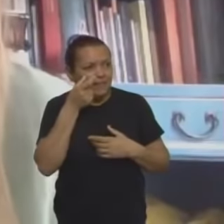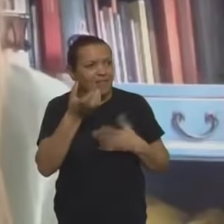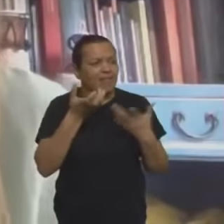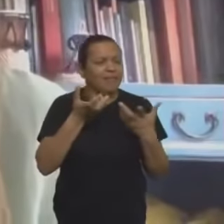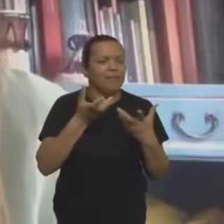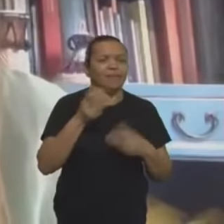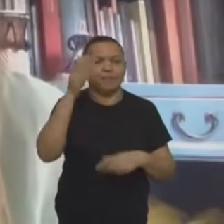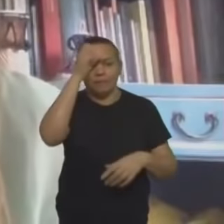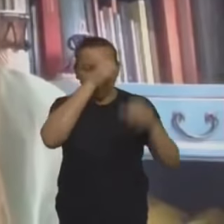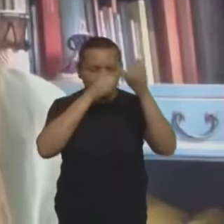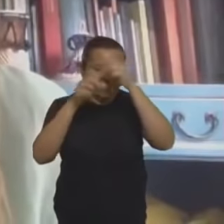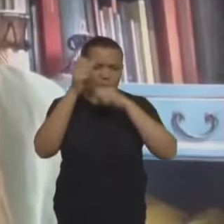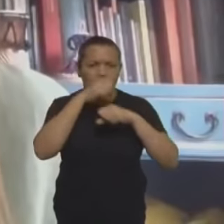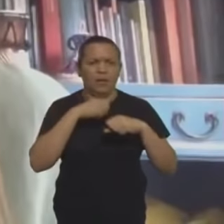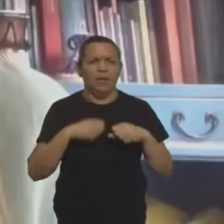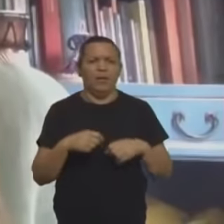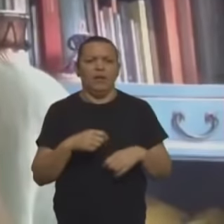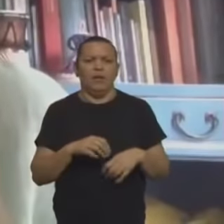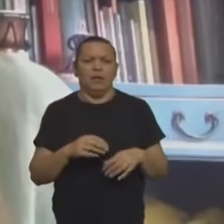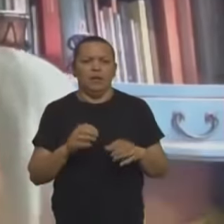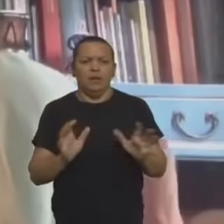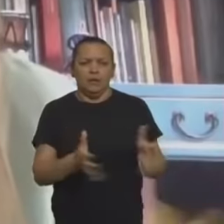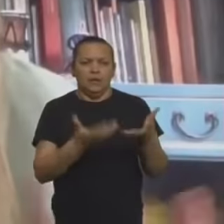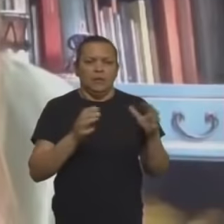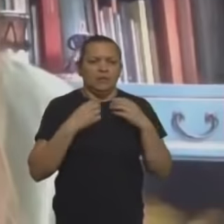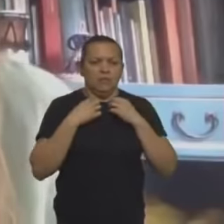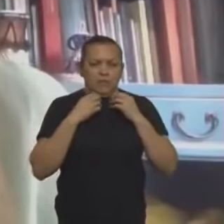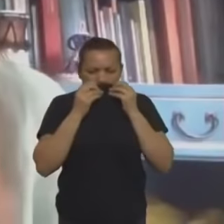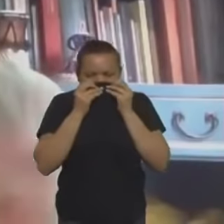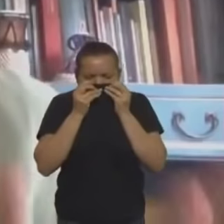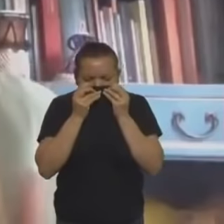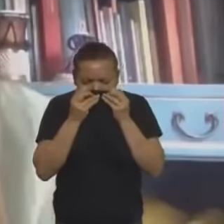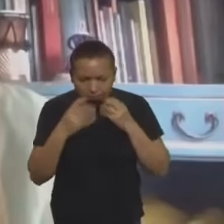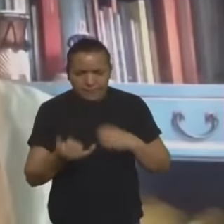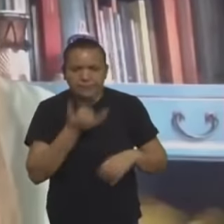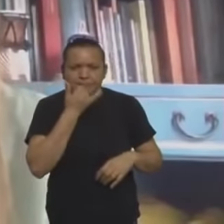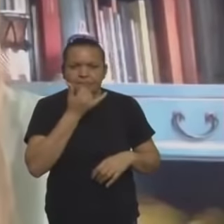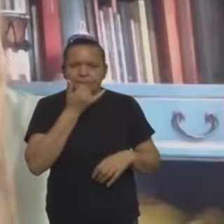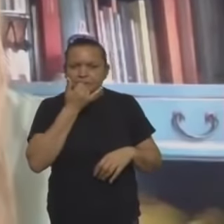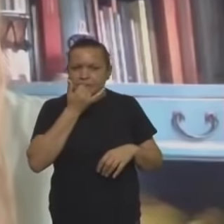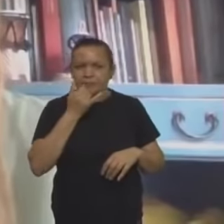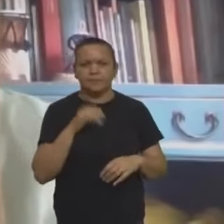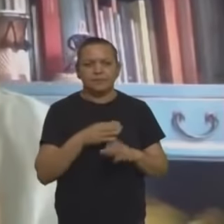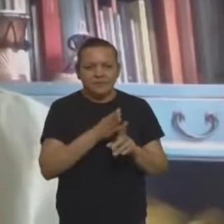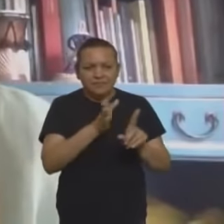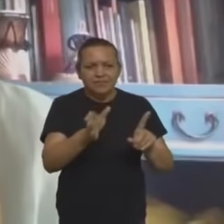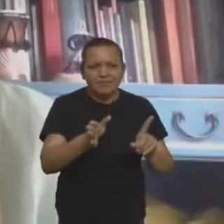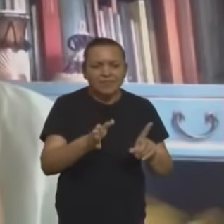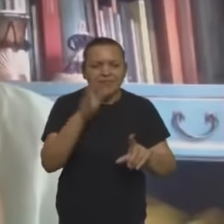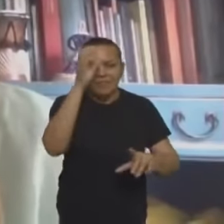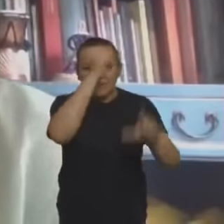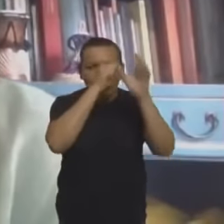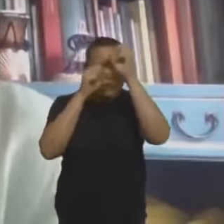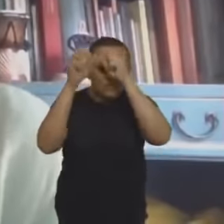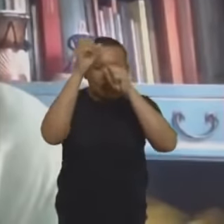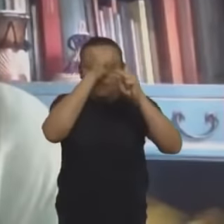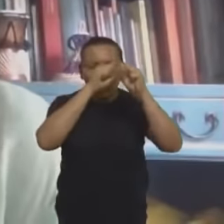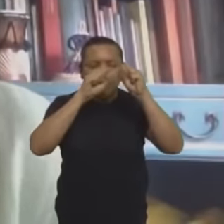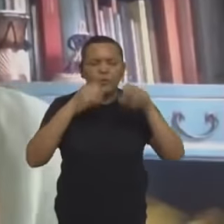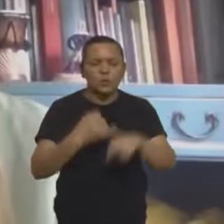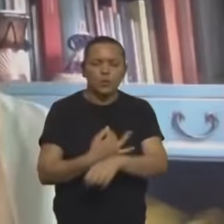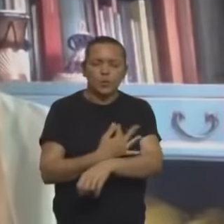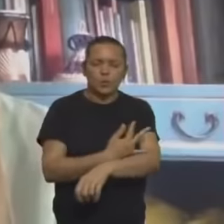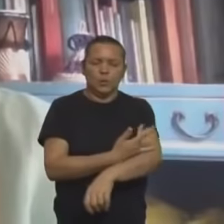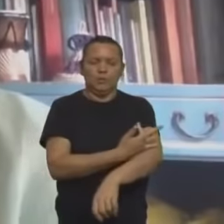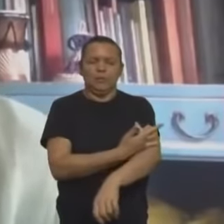motivação, né, que é uma dos viés mais importantes de um aprendizado em que leva em conta as emoções,